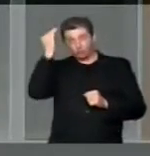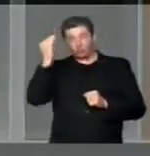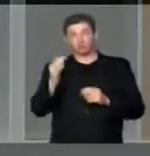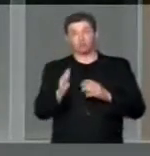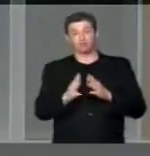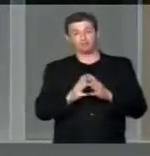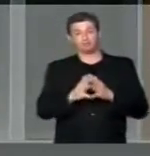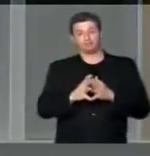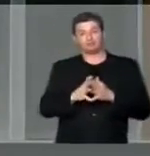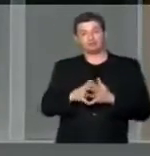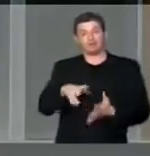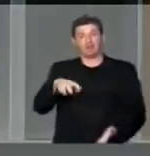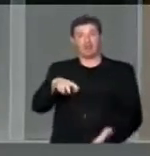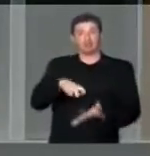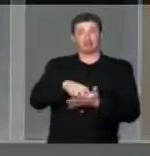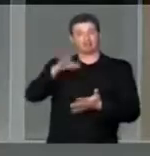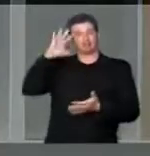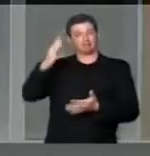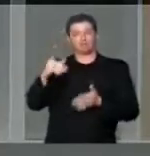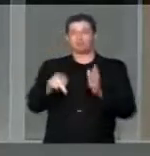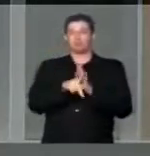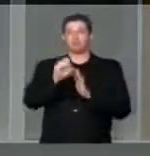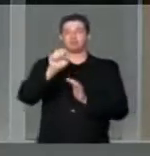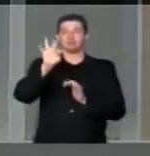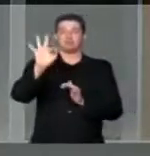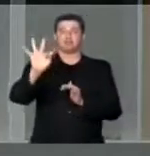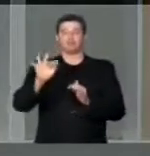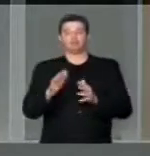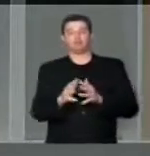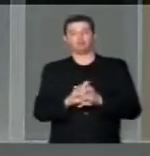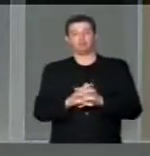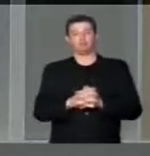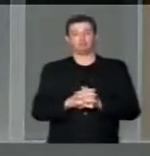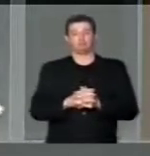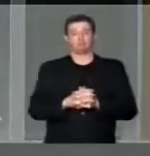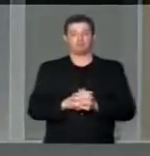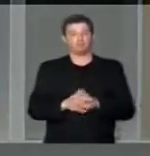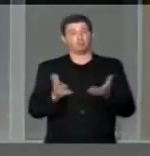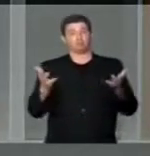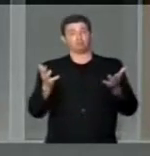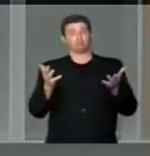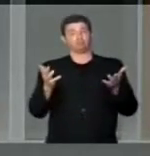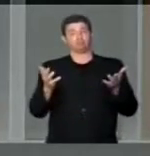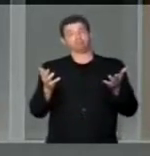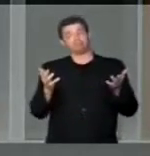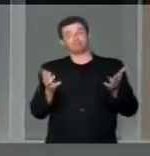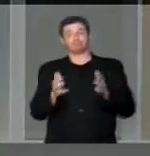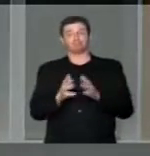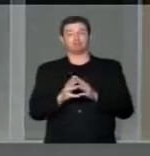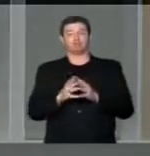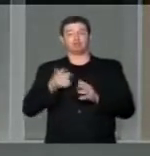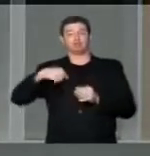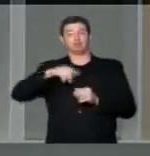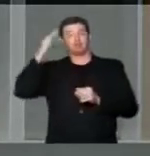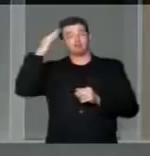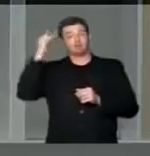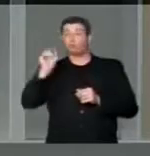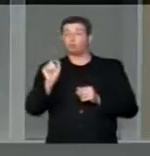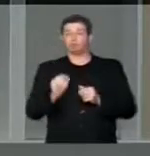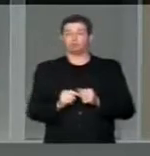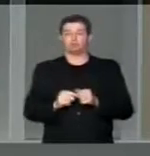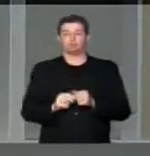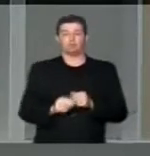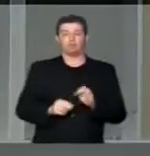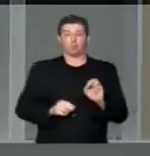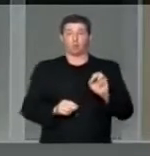Cunha a condenar a decisão do Supremo Tribunal Federal. Bom, então, senhor presidente, nós entendemos o seguinte: